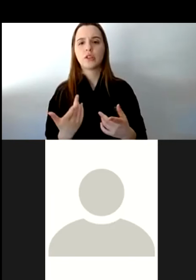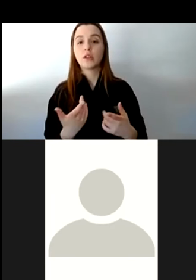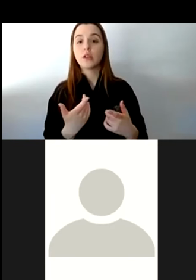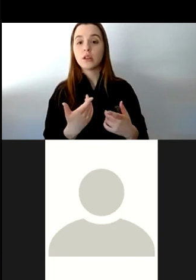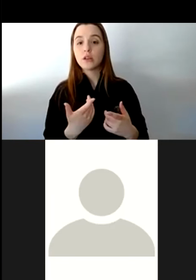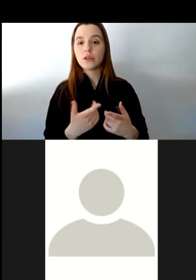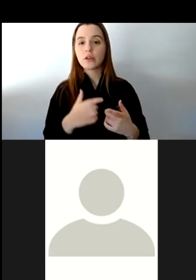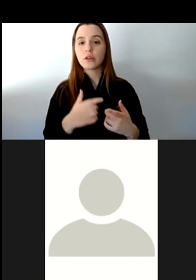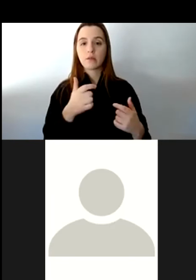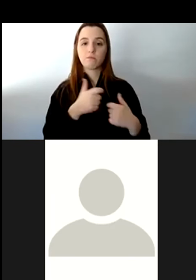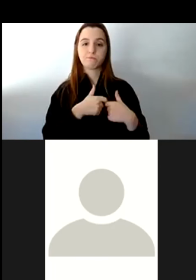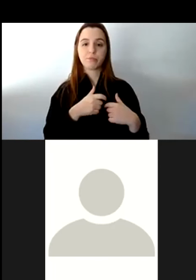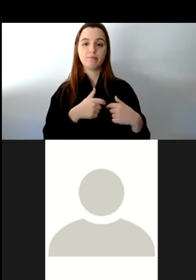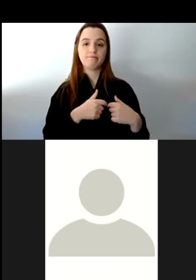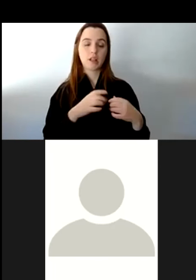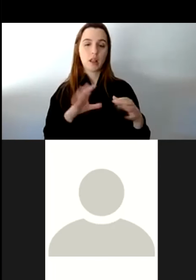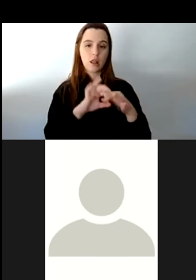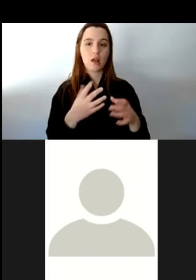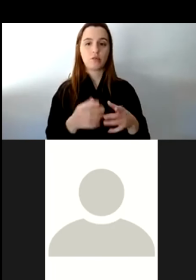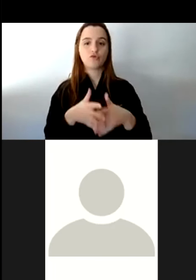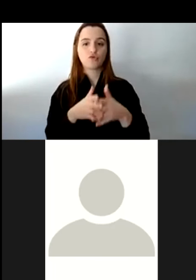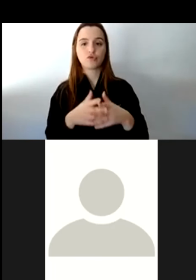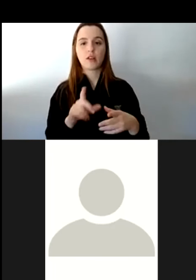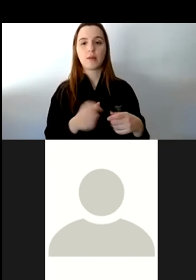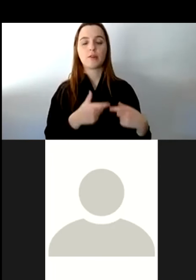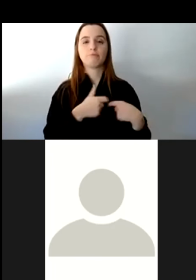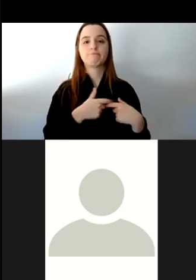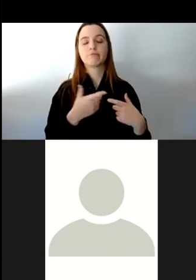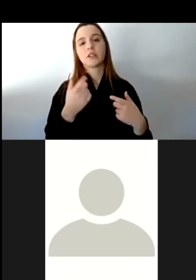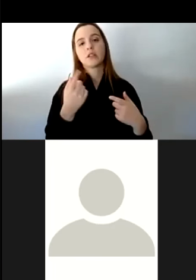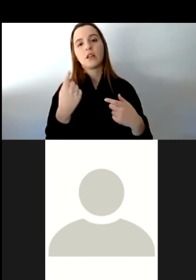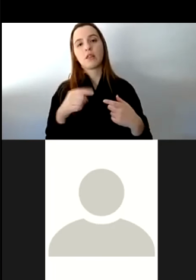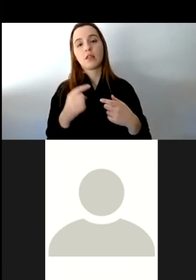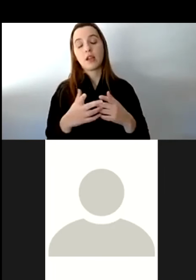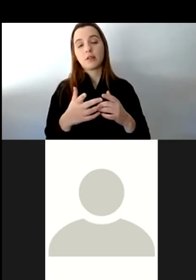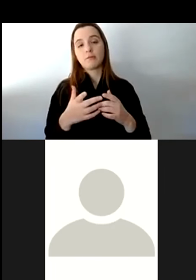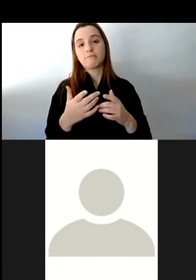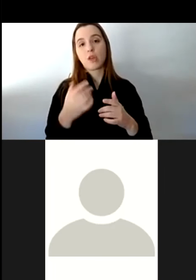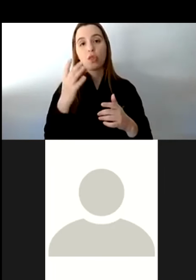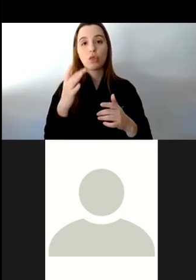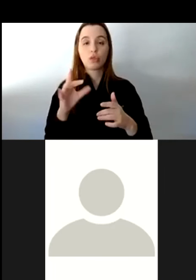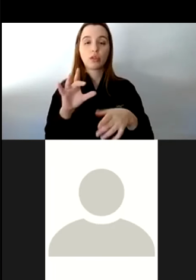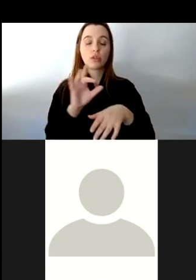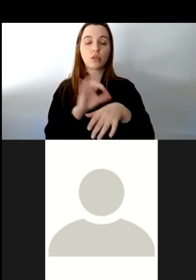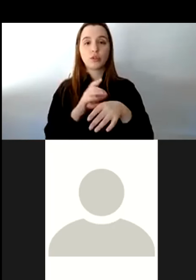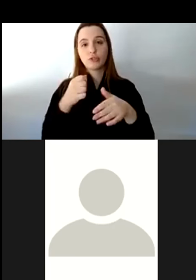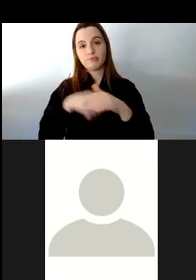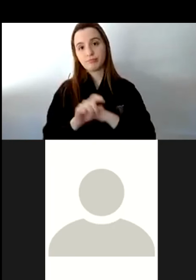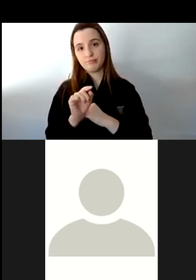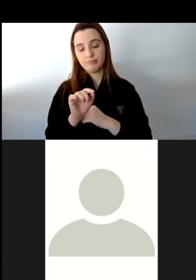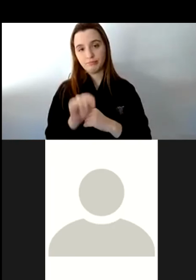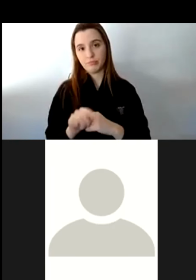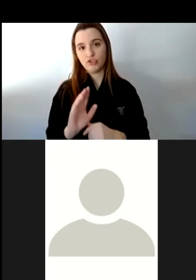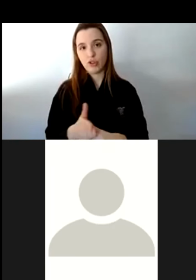as cardiopatias congénitas. Entra aqui a primeira área que, de algum modo, está diretamente relacionada com aquilo que